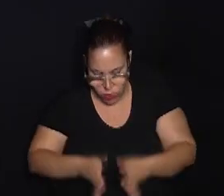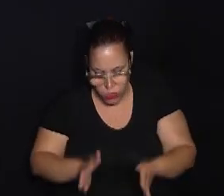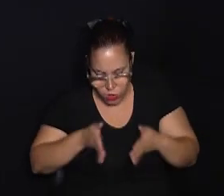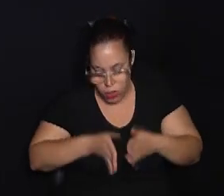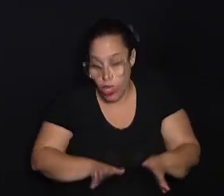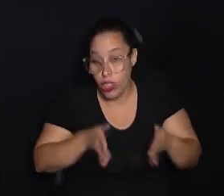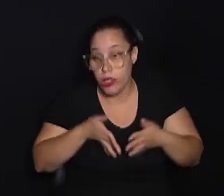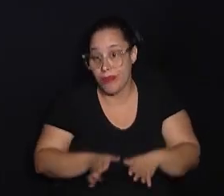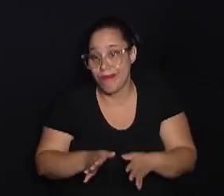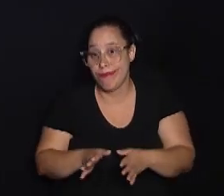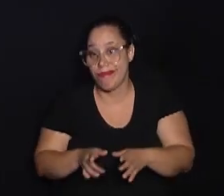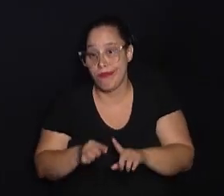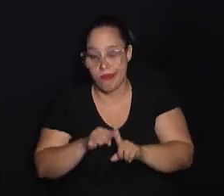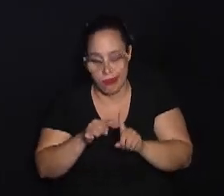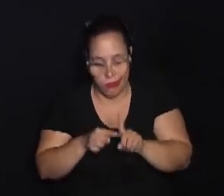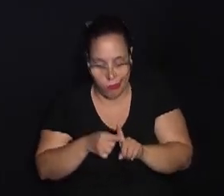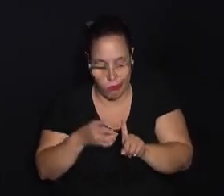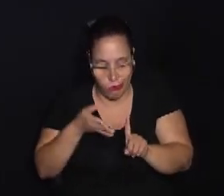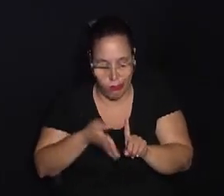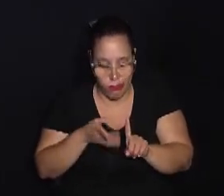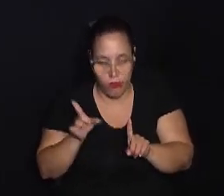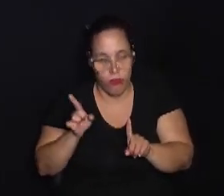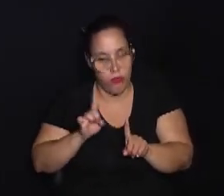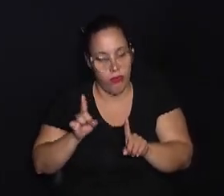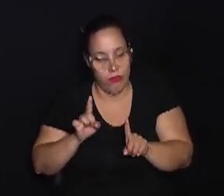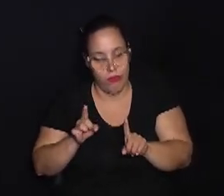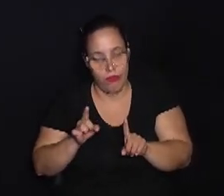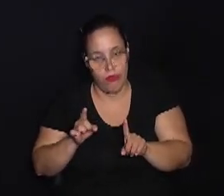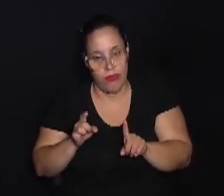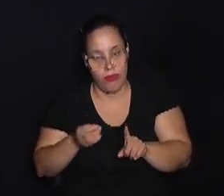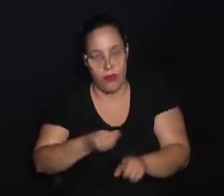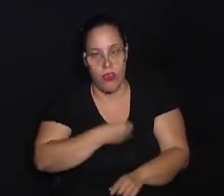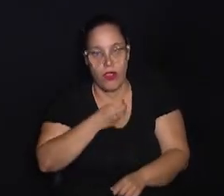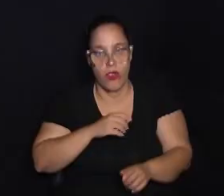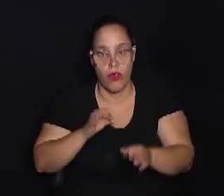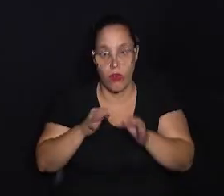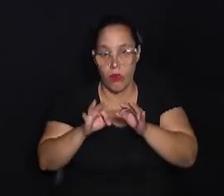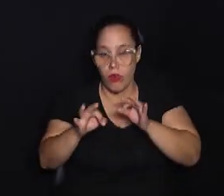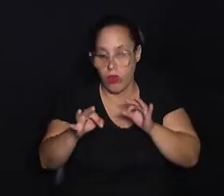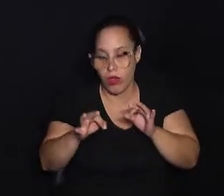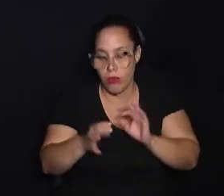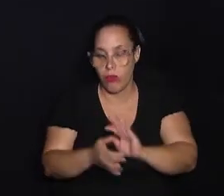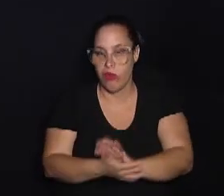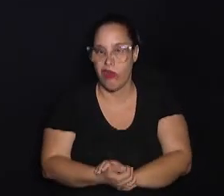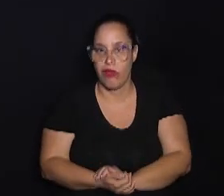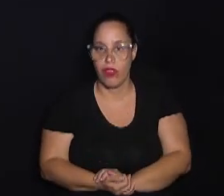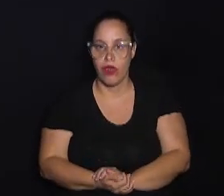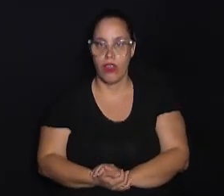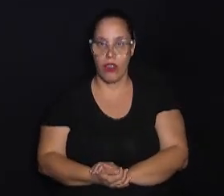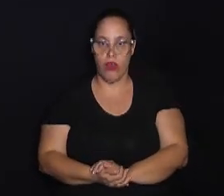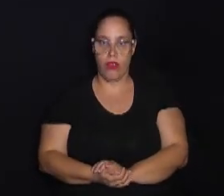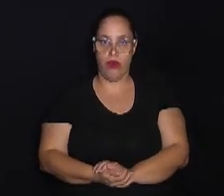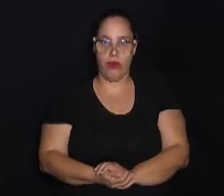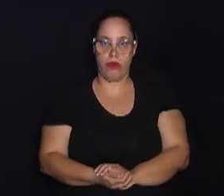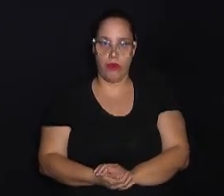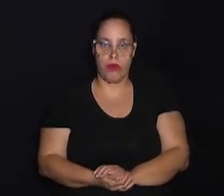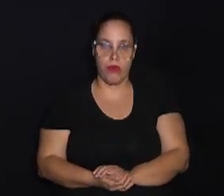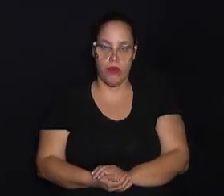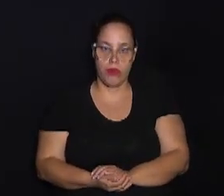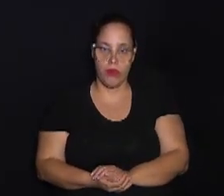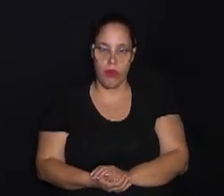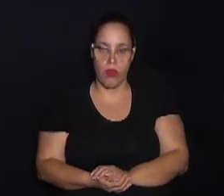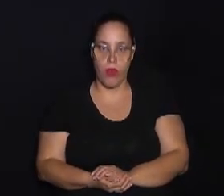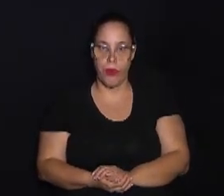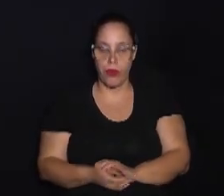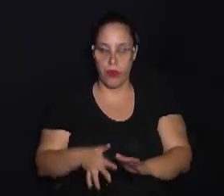né? Então as mulheres estão tendo menos filhos e as pessoas estão vivendo muito mais tempo. Uma das questões também que esse